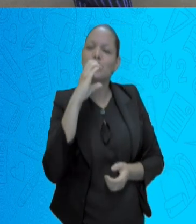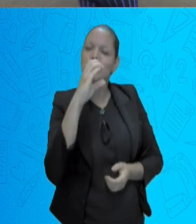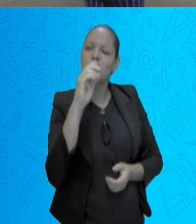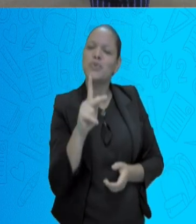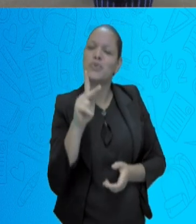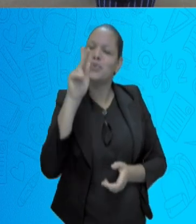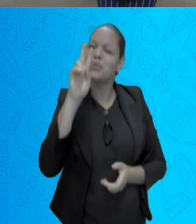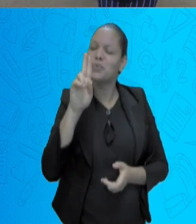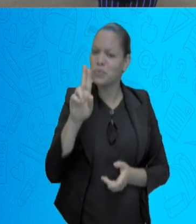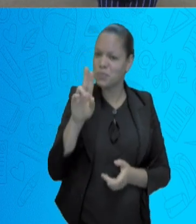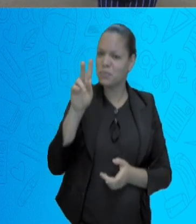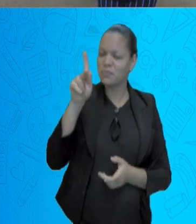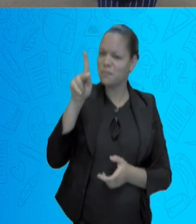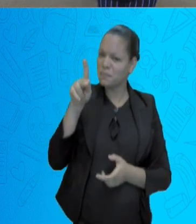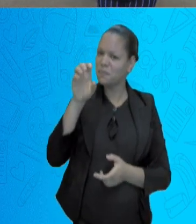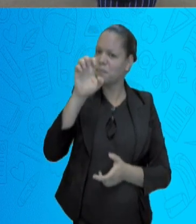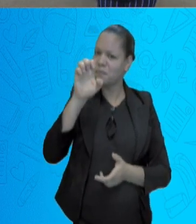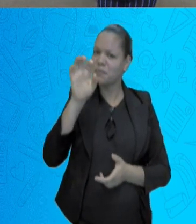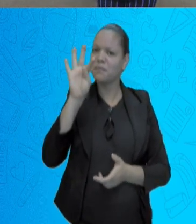Chupeta. Muito bem, ó.